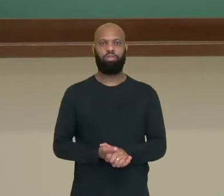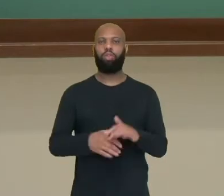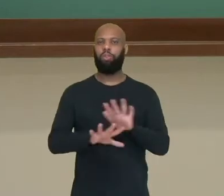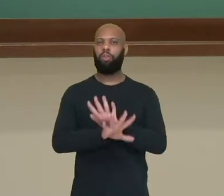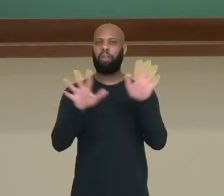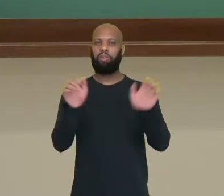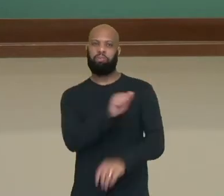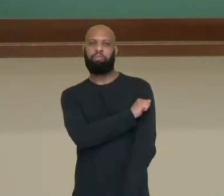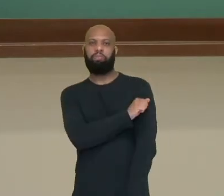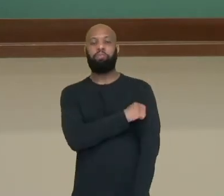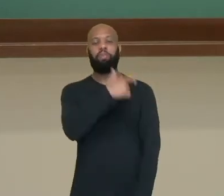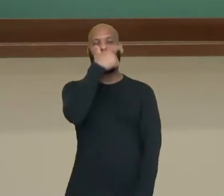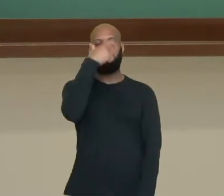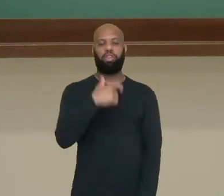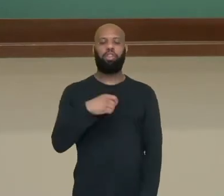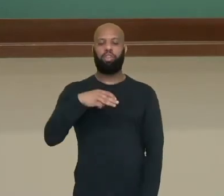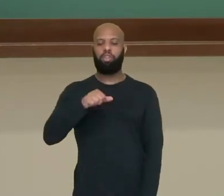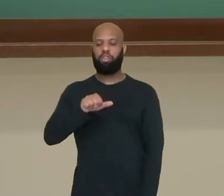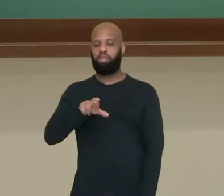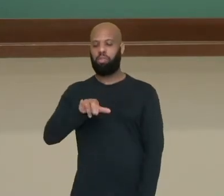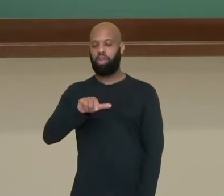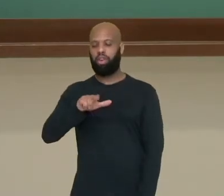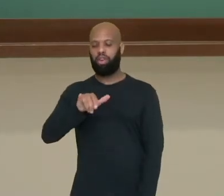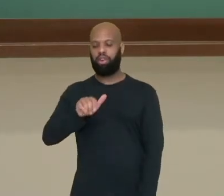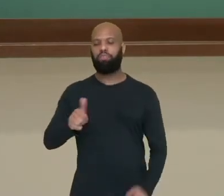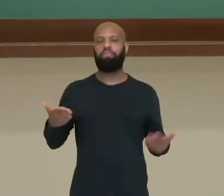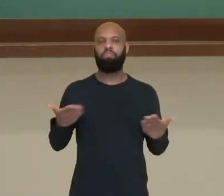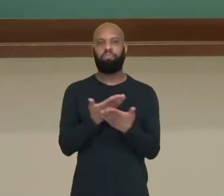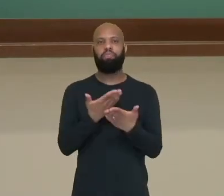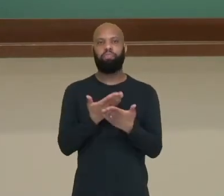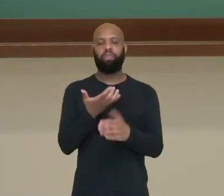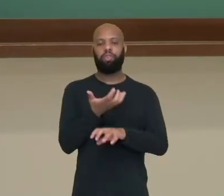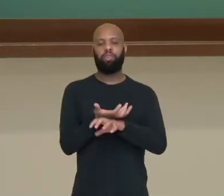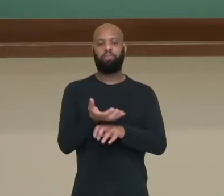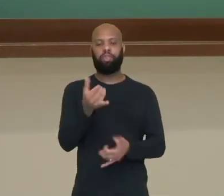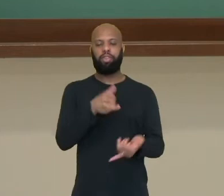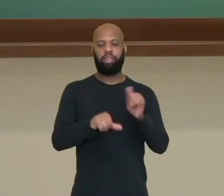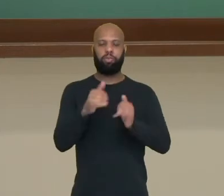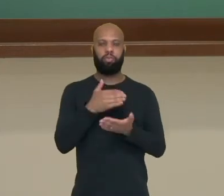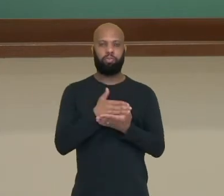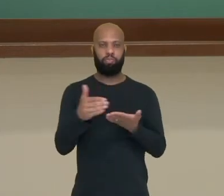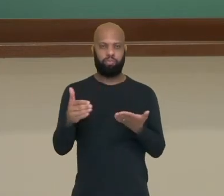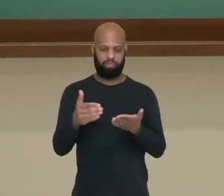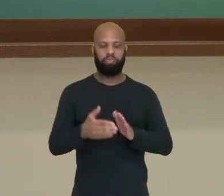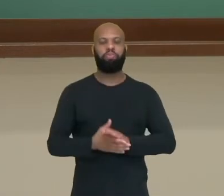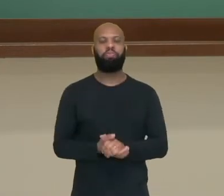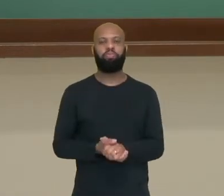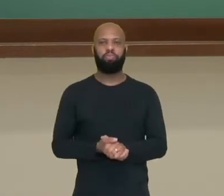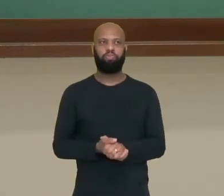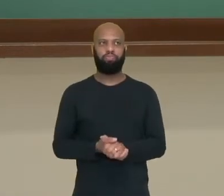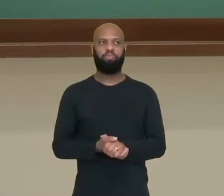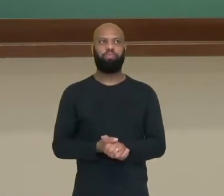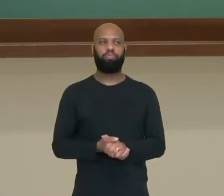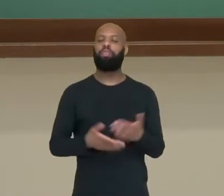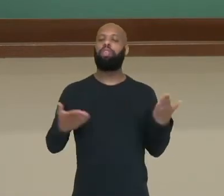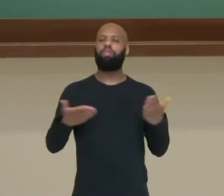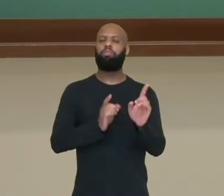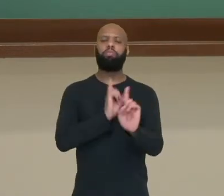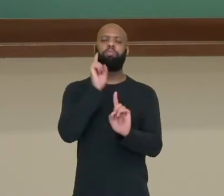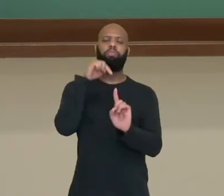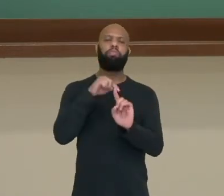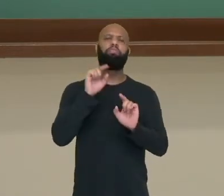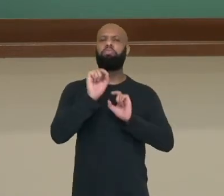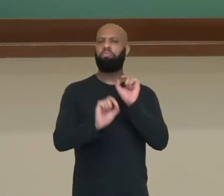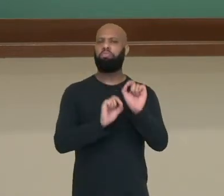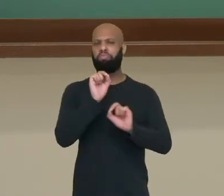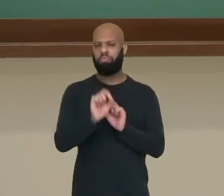Olá, alunos! Eu sou a professora Marília e vamos para mais uma aula de Química. Vamos começar? Então, os objetivos da aula